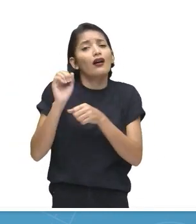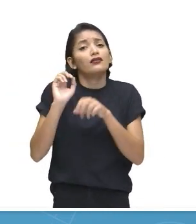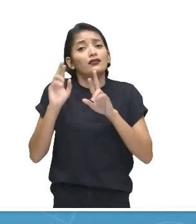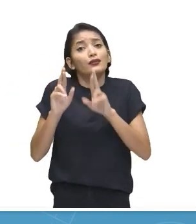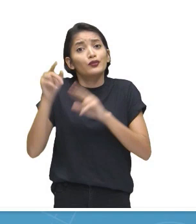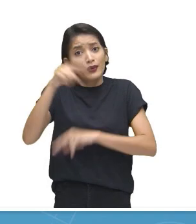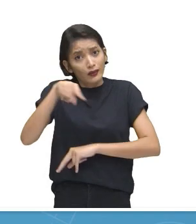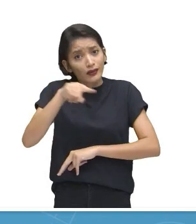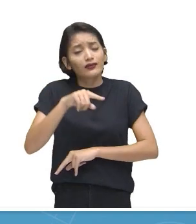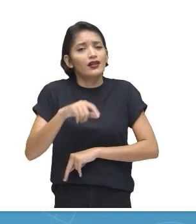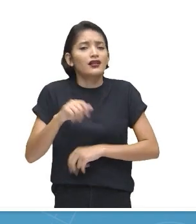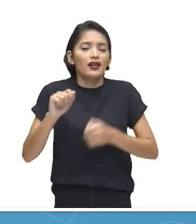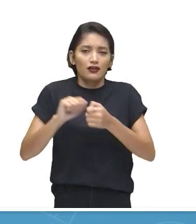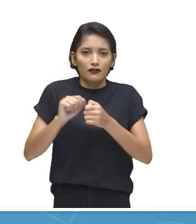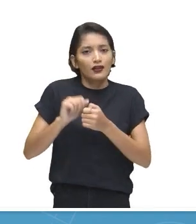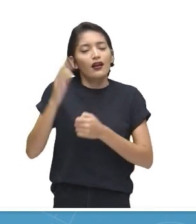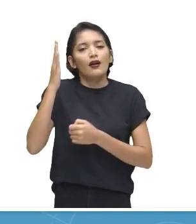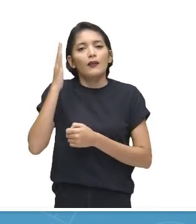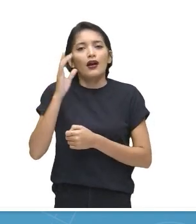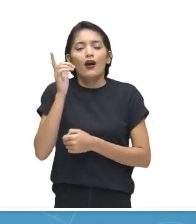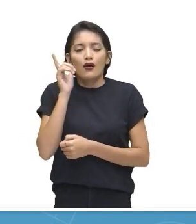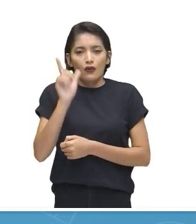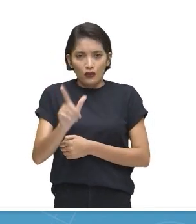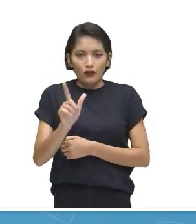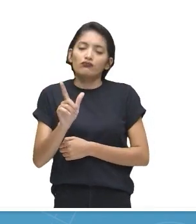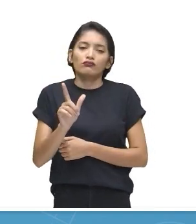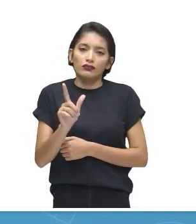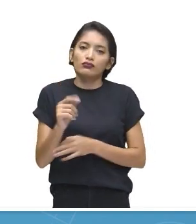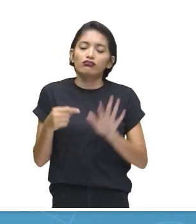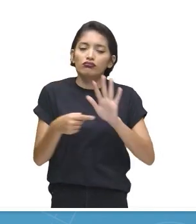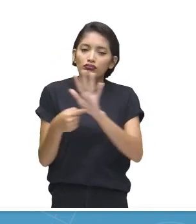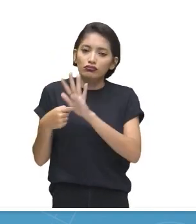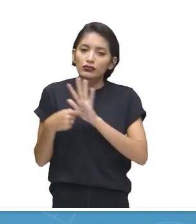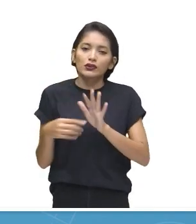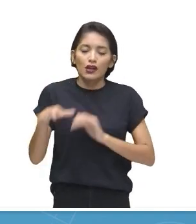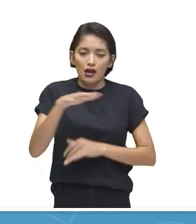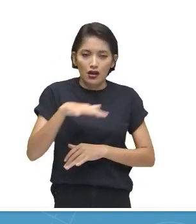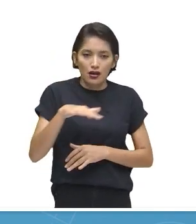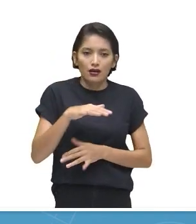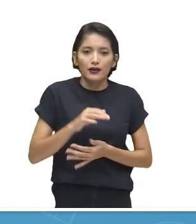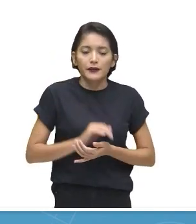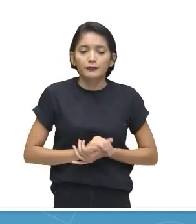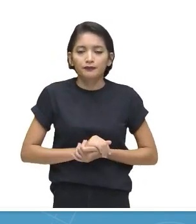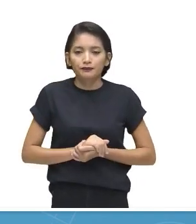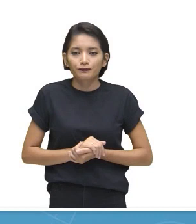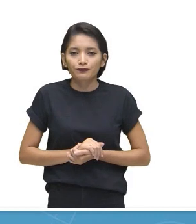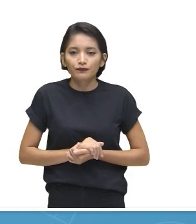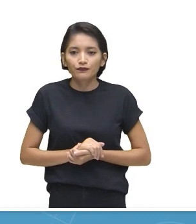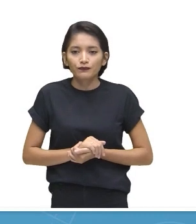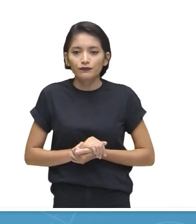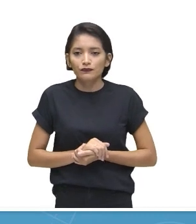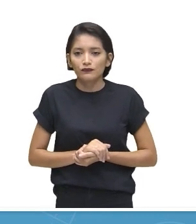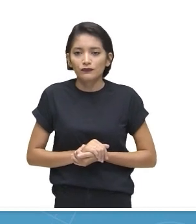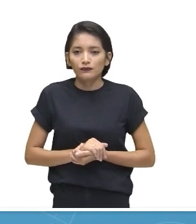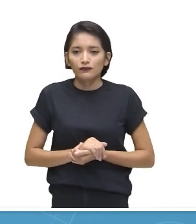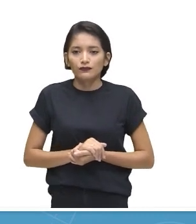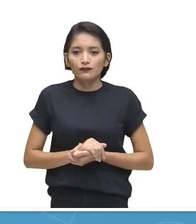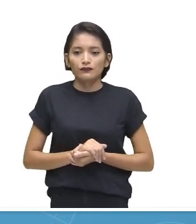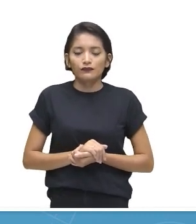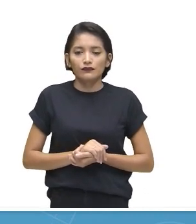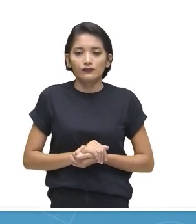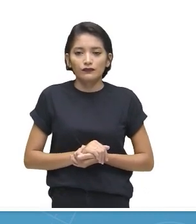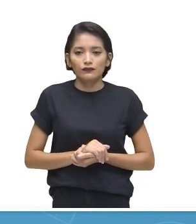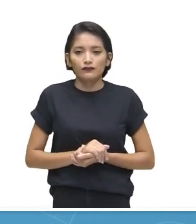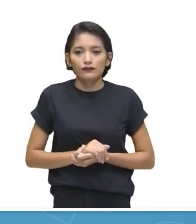de vocês, para vocês conseguirem identificar as camadas da pele, onde nós temos aí epiderme e derme, certo? E aí você